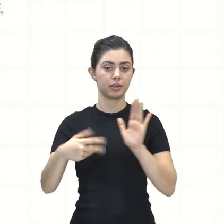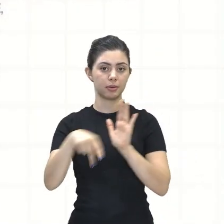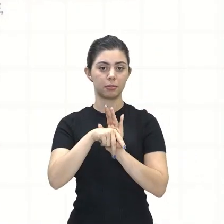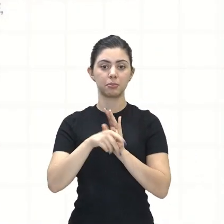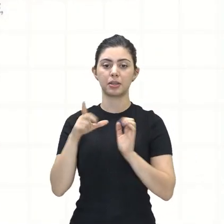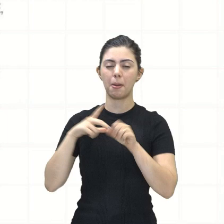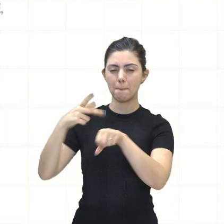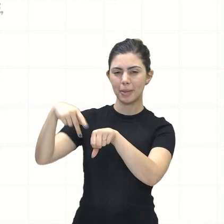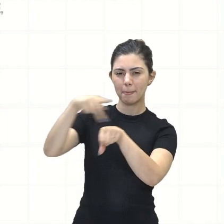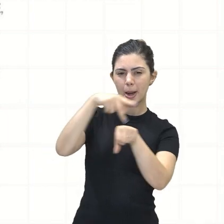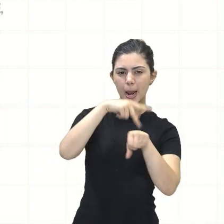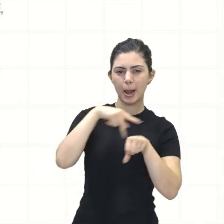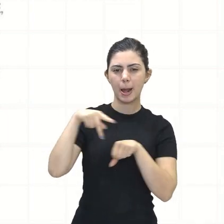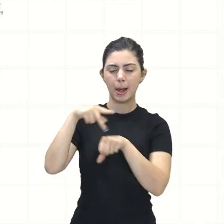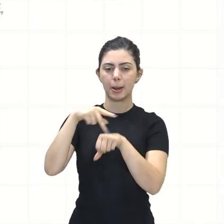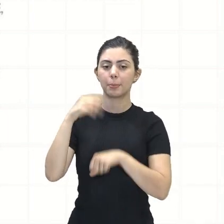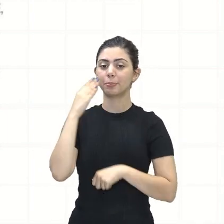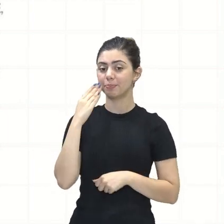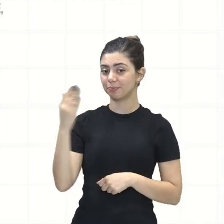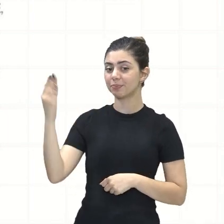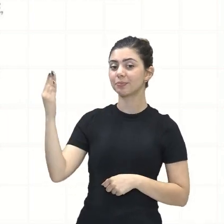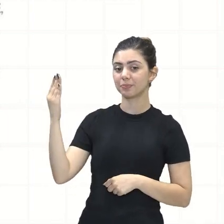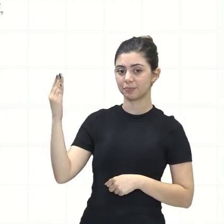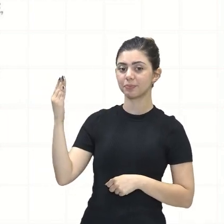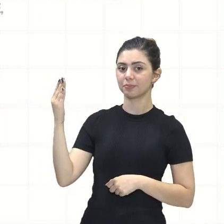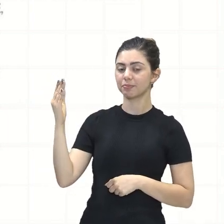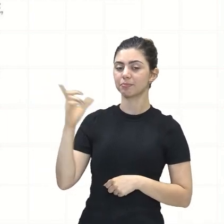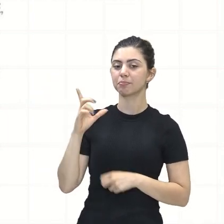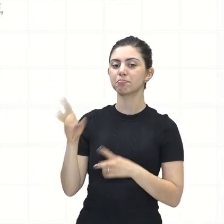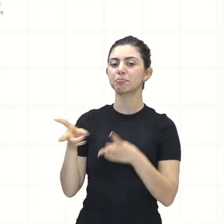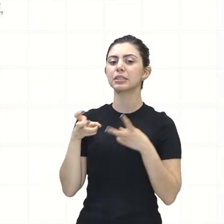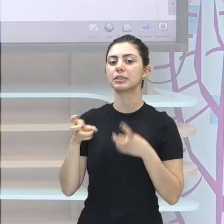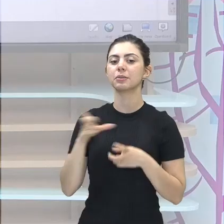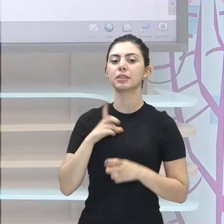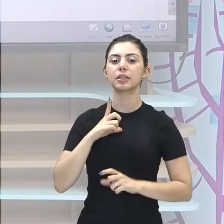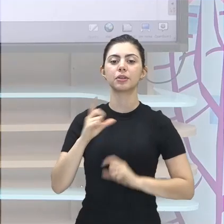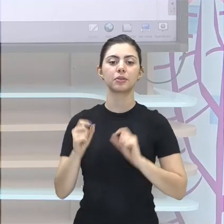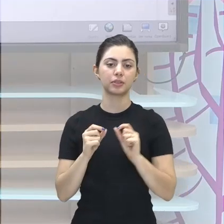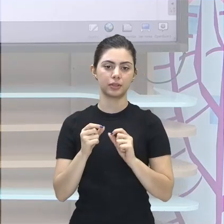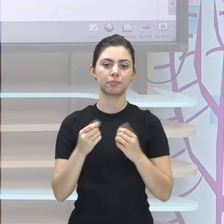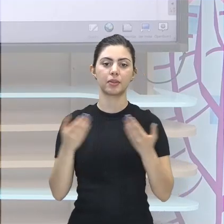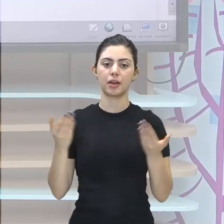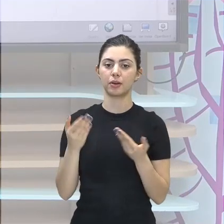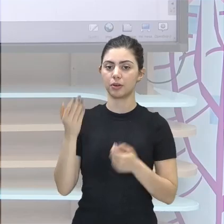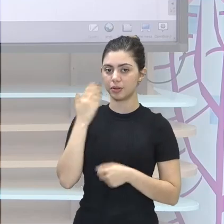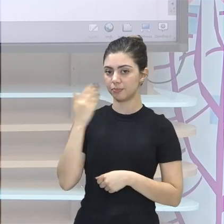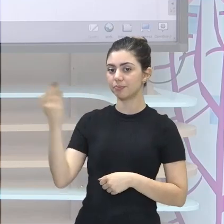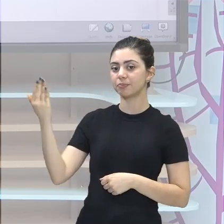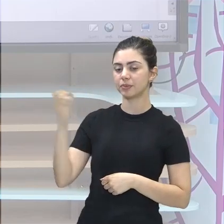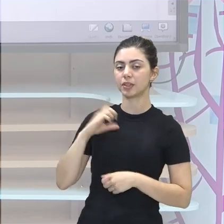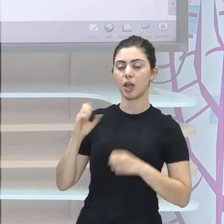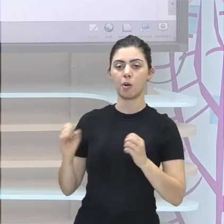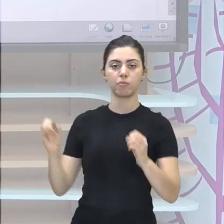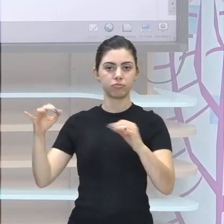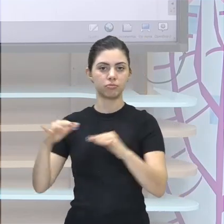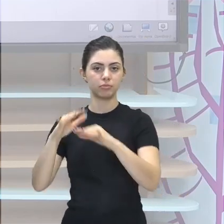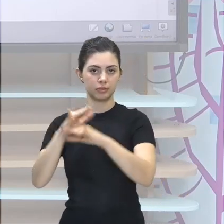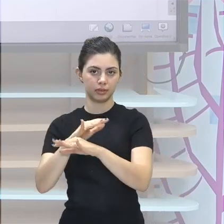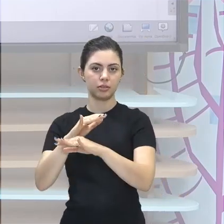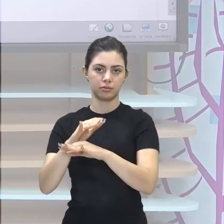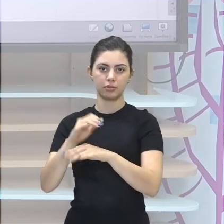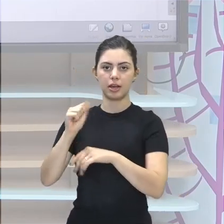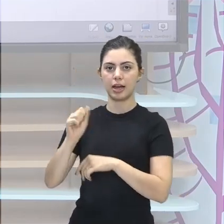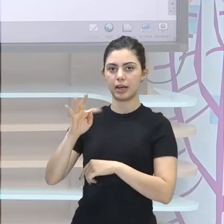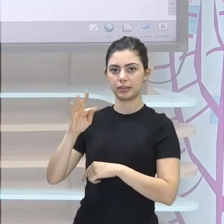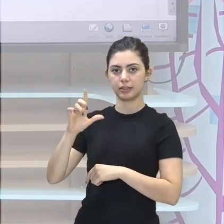países. Aqui do lado oeste nós estamos vendo, né, o Oceano Atlântico. Né?